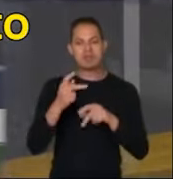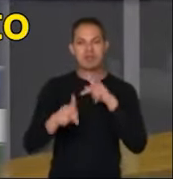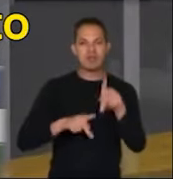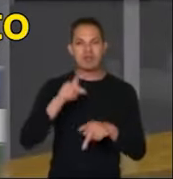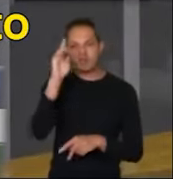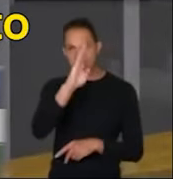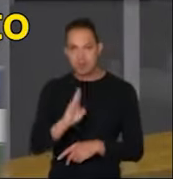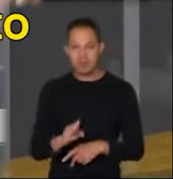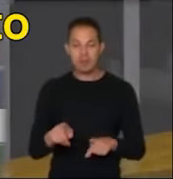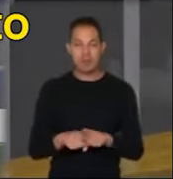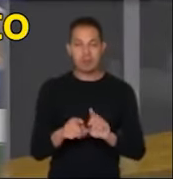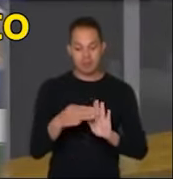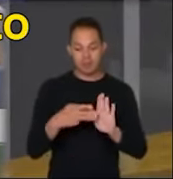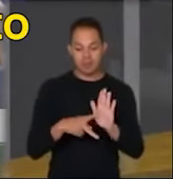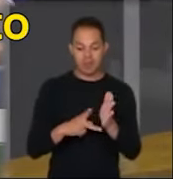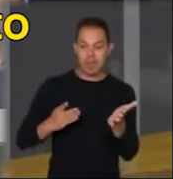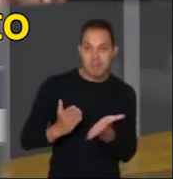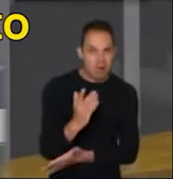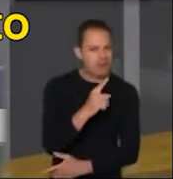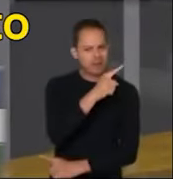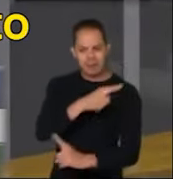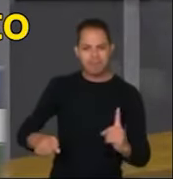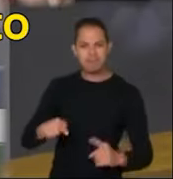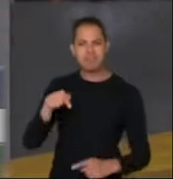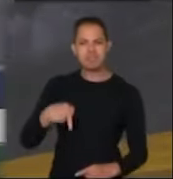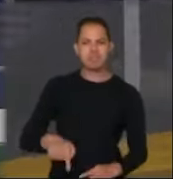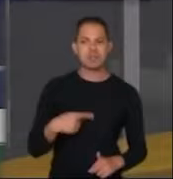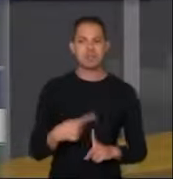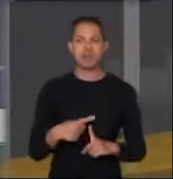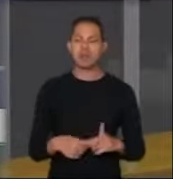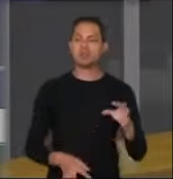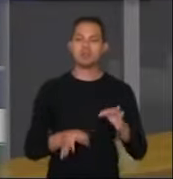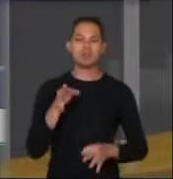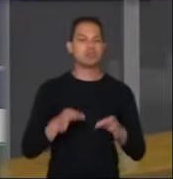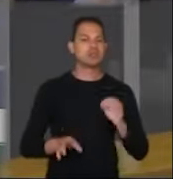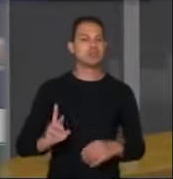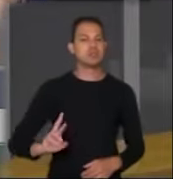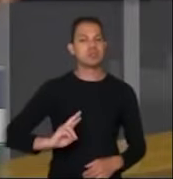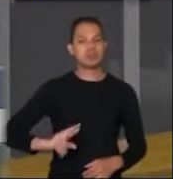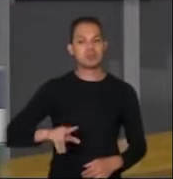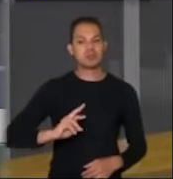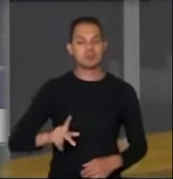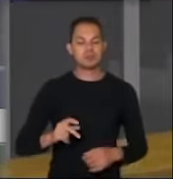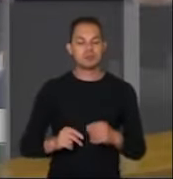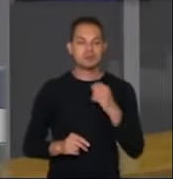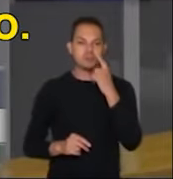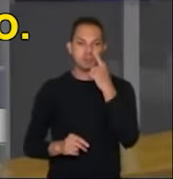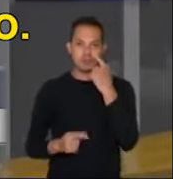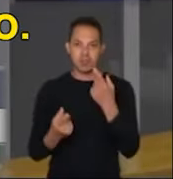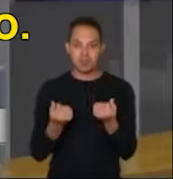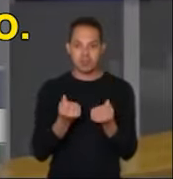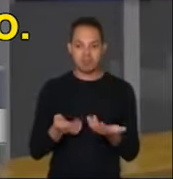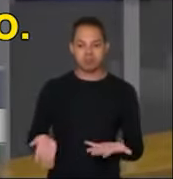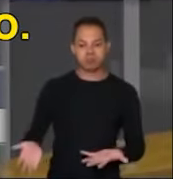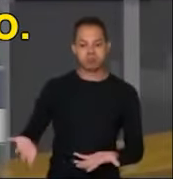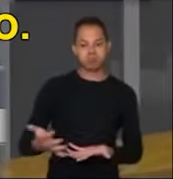MP seja aprovada aqui. Porque não é justo inchar a máquina pública, aumentar os gastos e querer